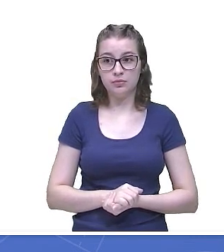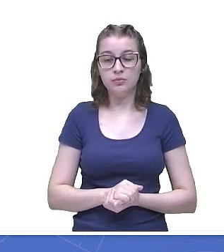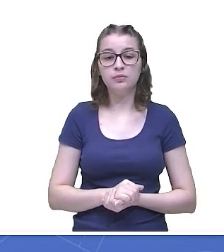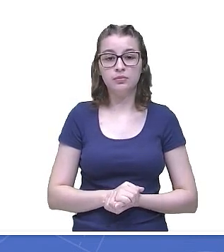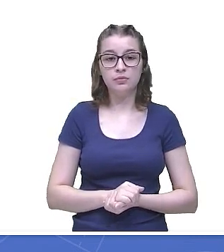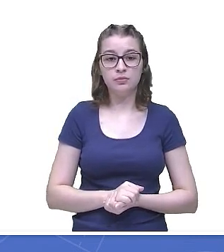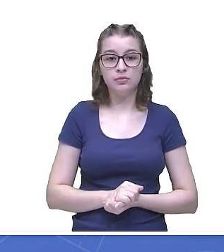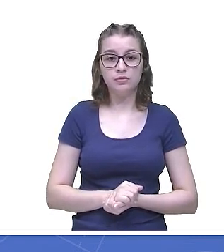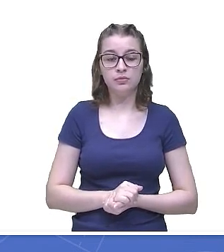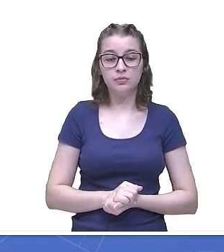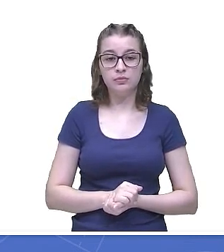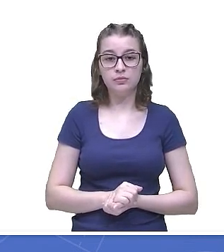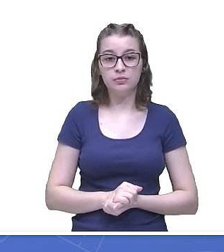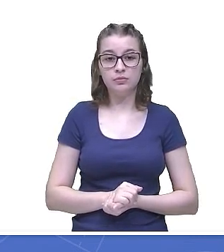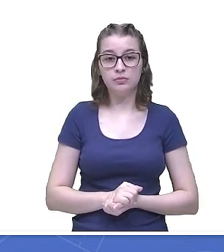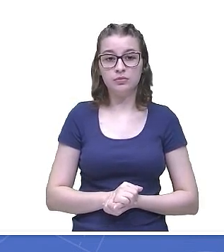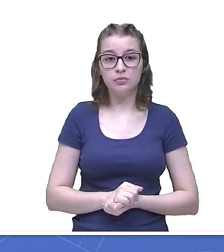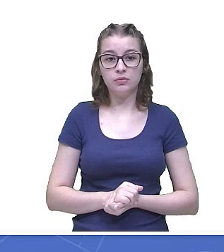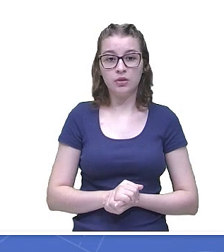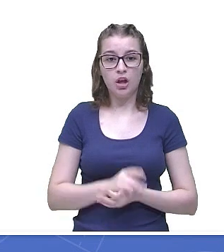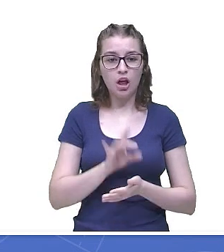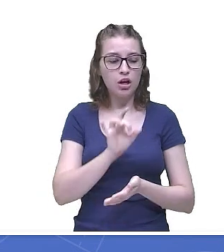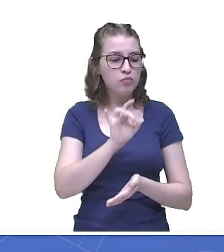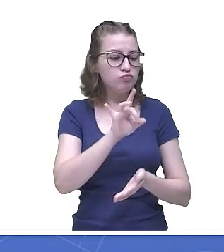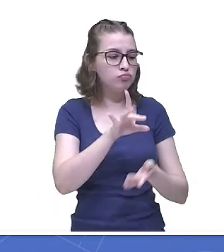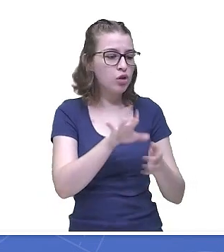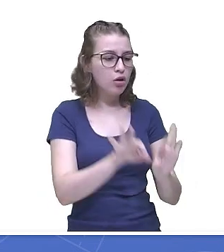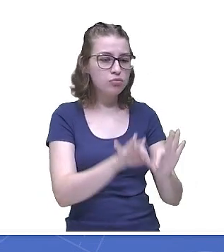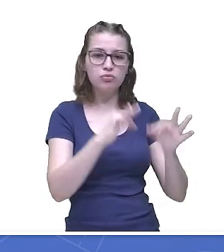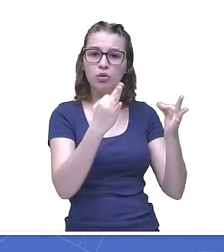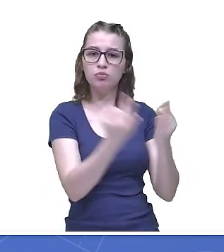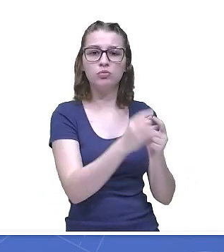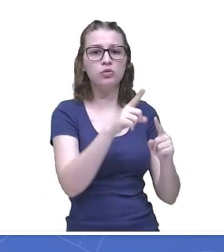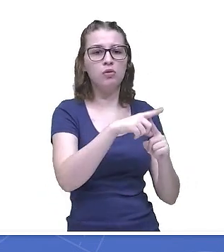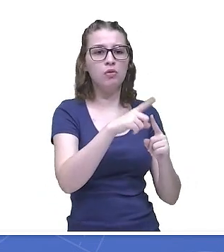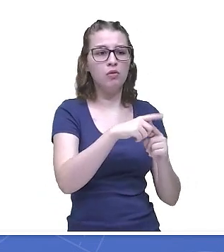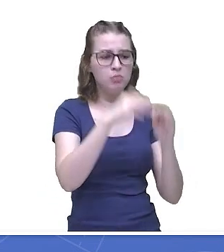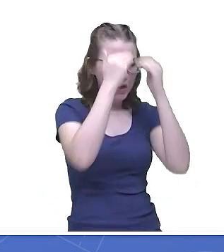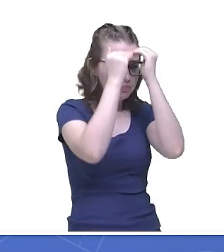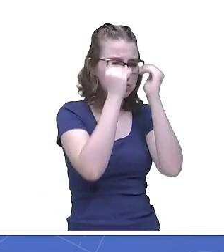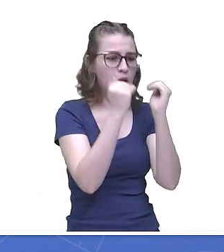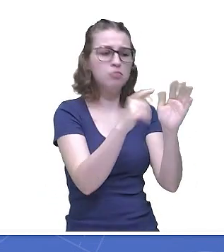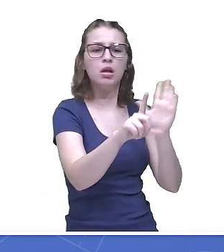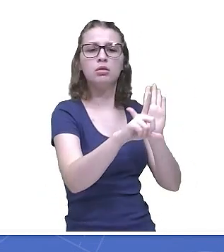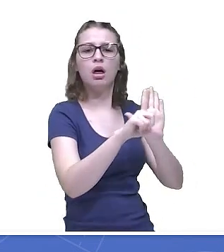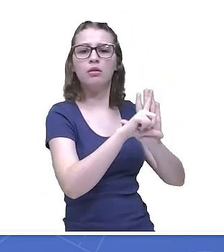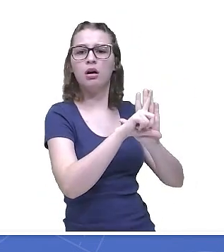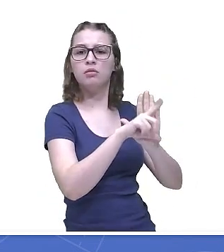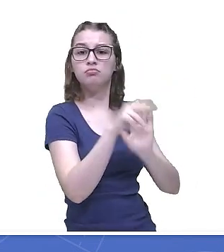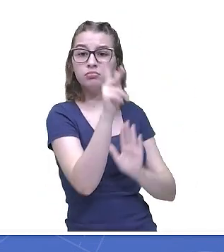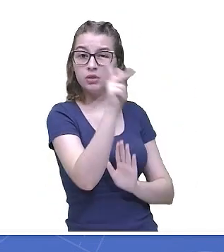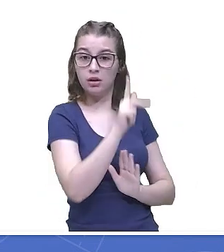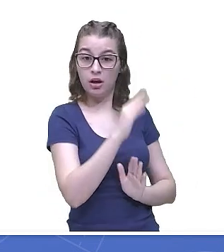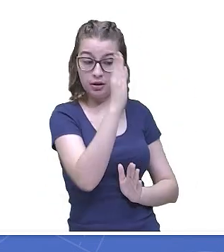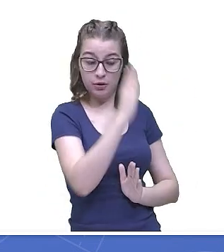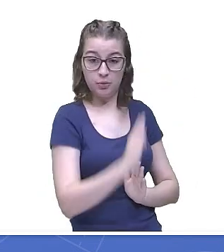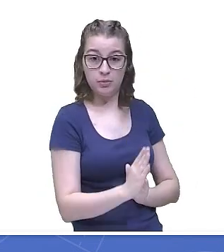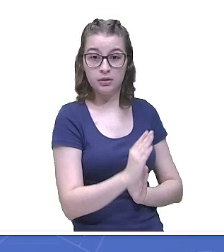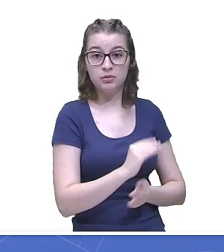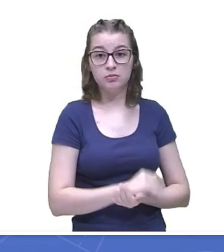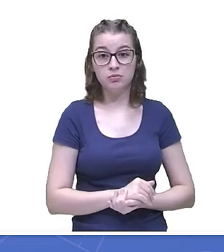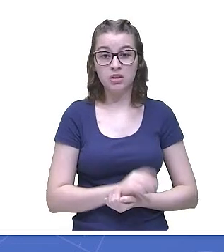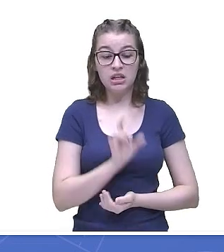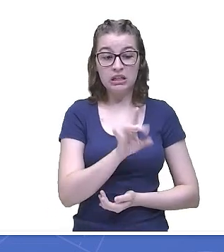até 1988, era o único vínculo familiar reconhecido no país. Se você não vivesse